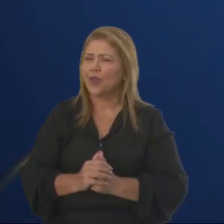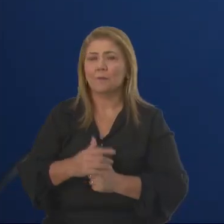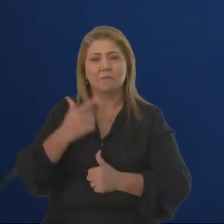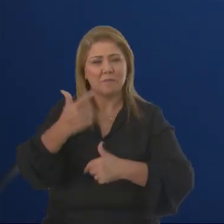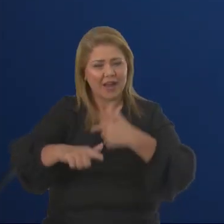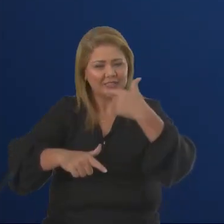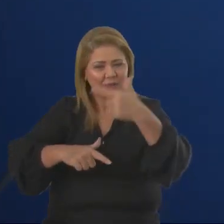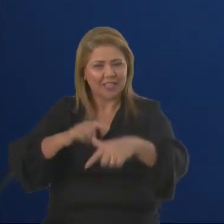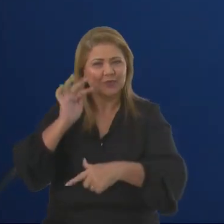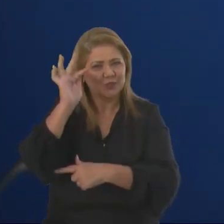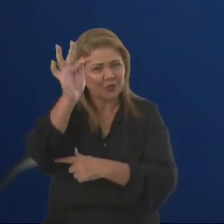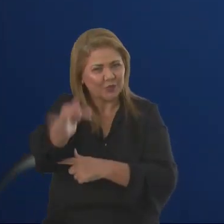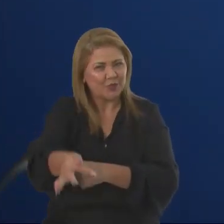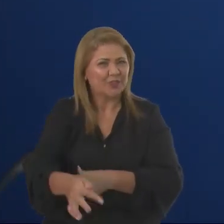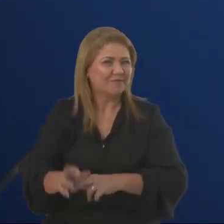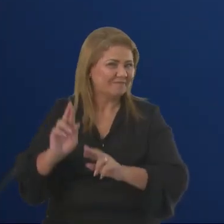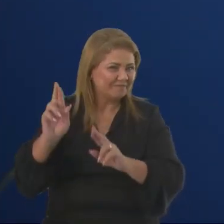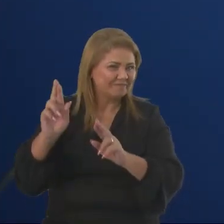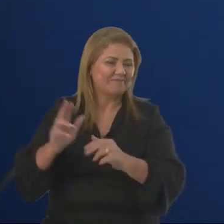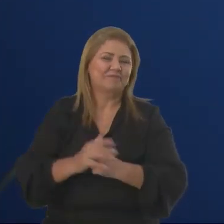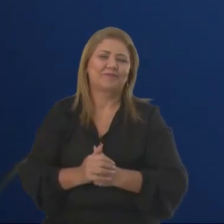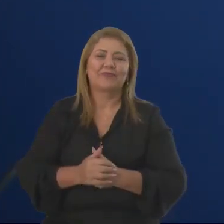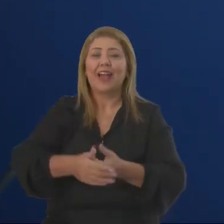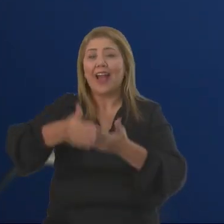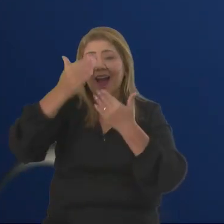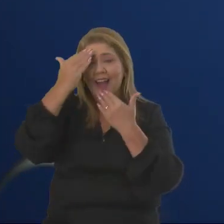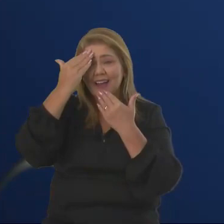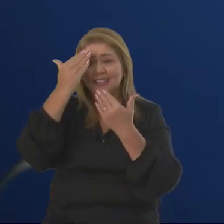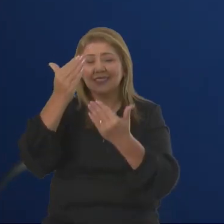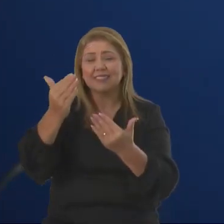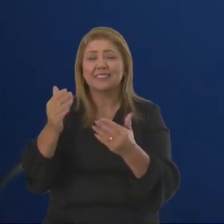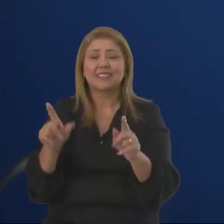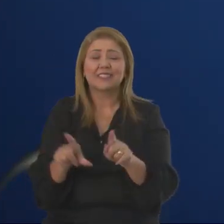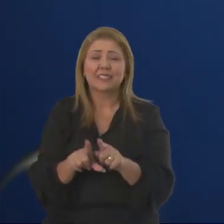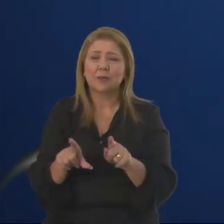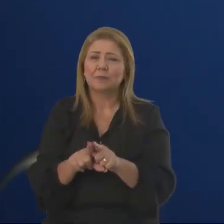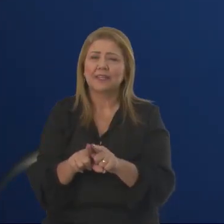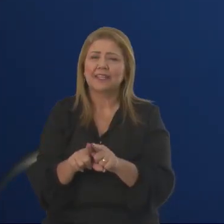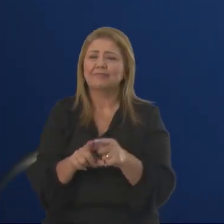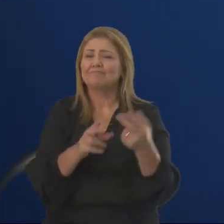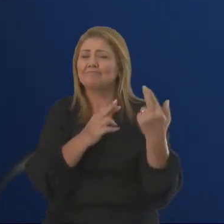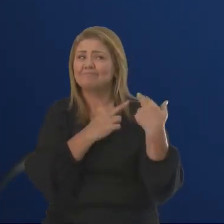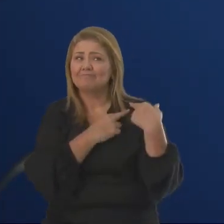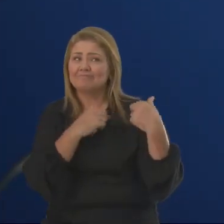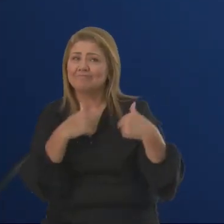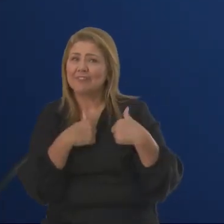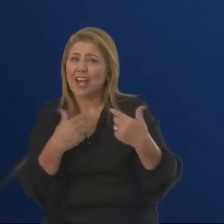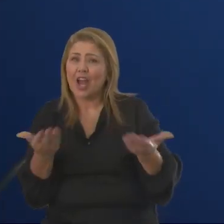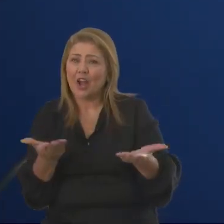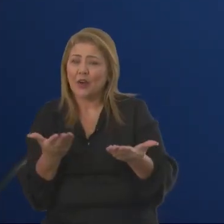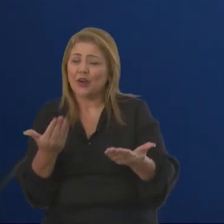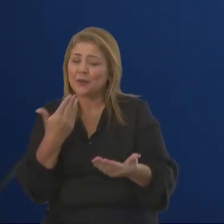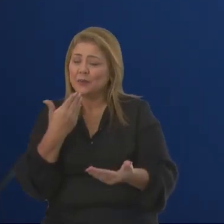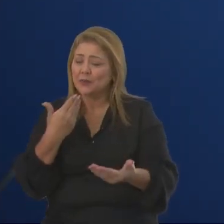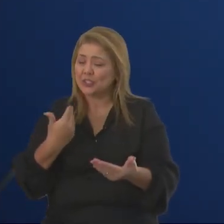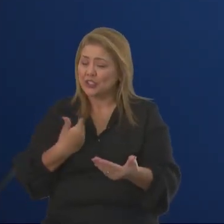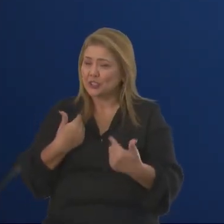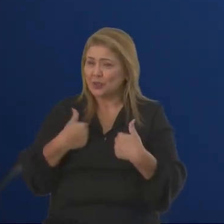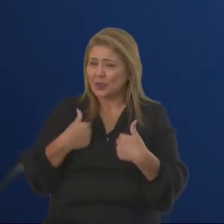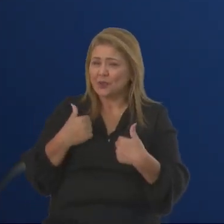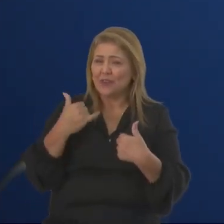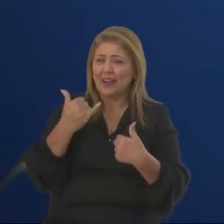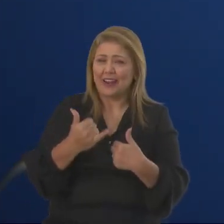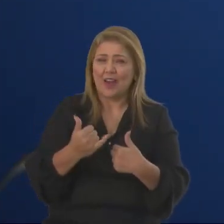viu? Agora eu quero agradecer, né? Me coube aqui, fui laçada, meio de última hora, intimada a falar em um minuto, nunca dou